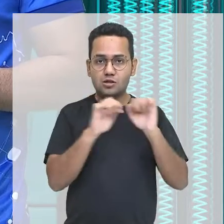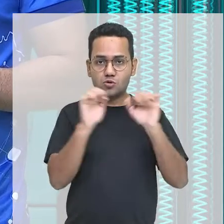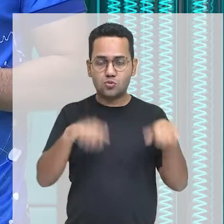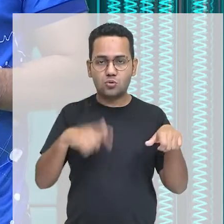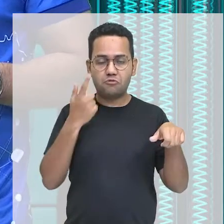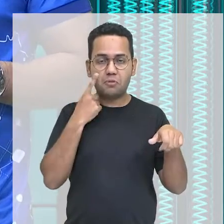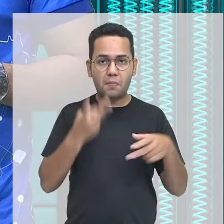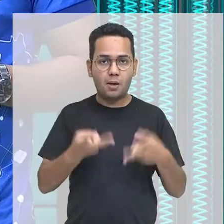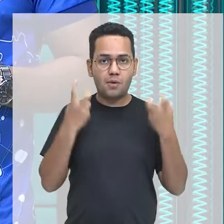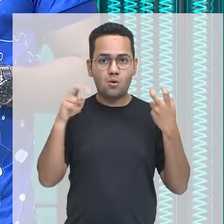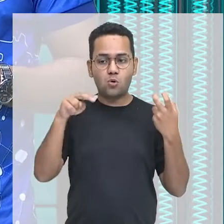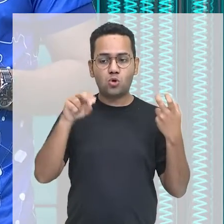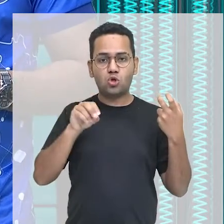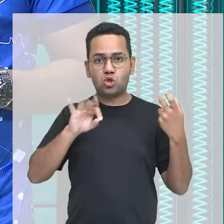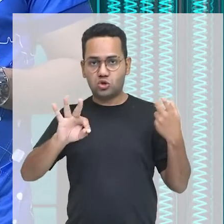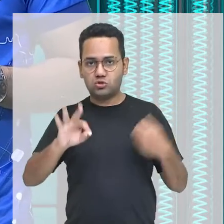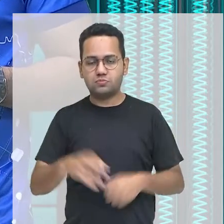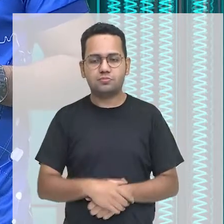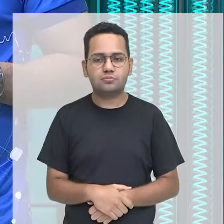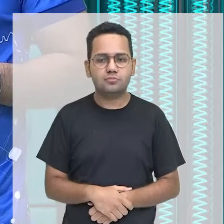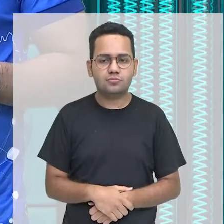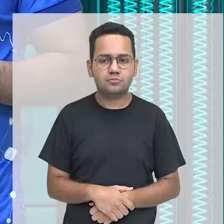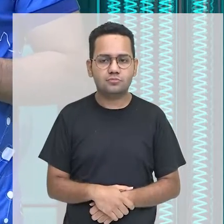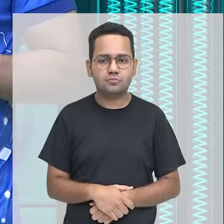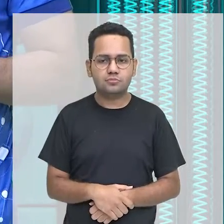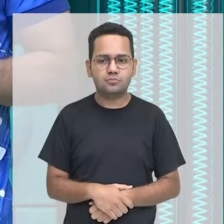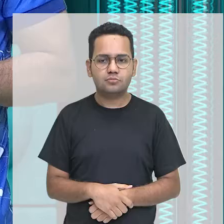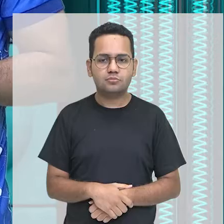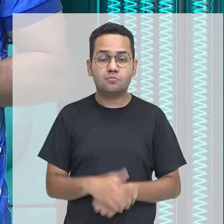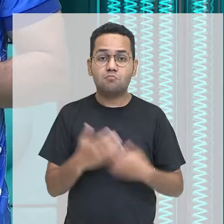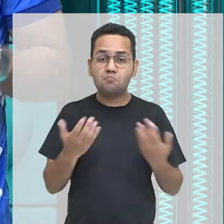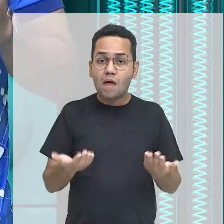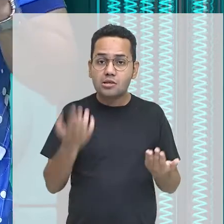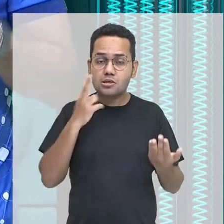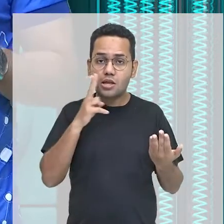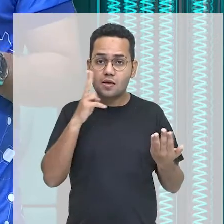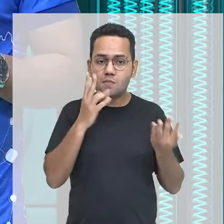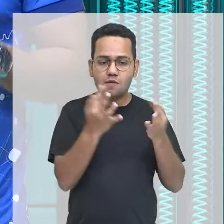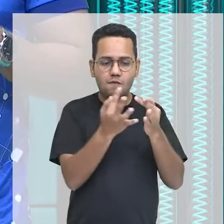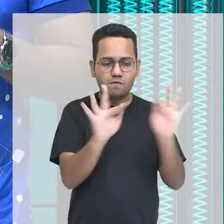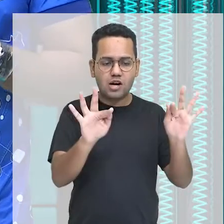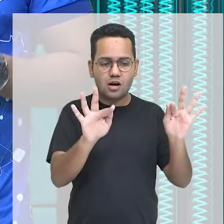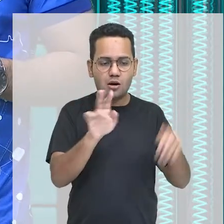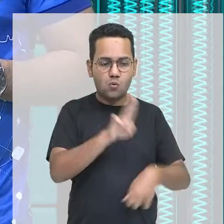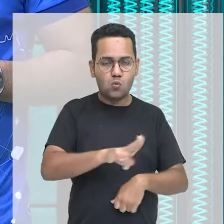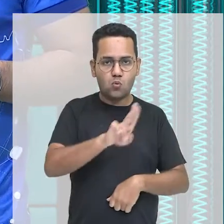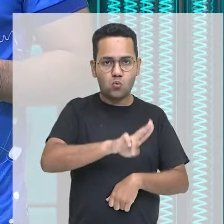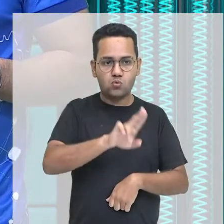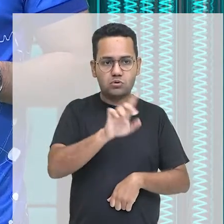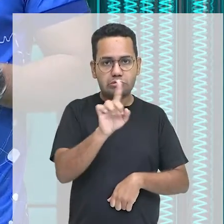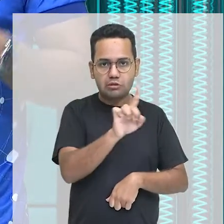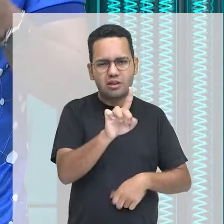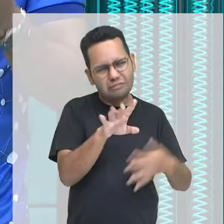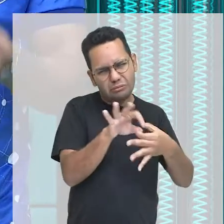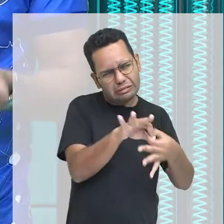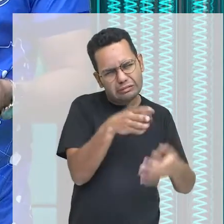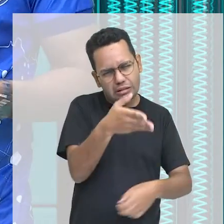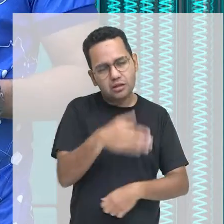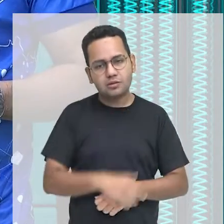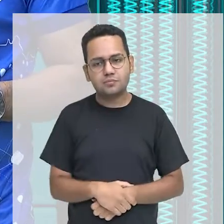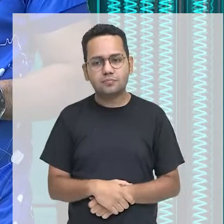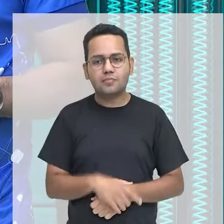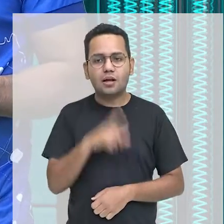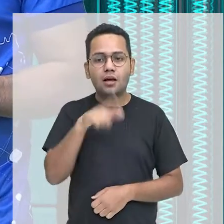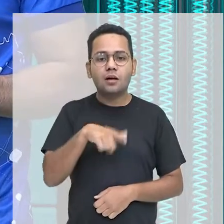aqui vai uma informação extra. Quando nós falamos em formas negativas, sempre nós estaremos falando de um